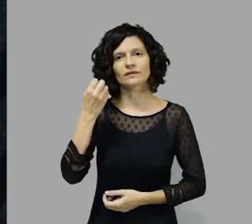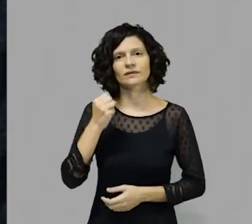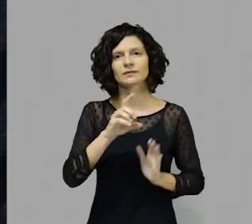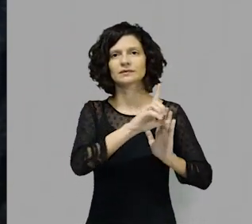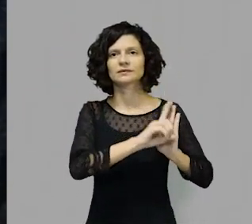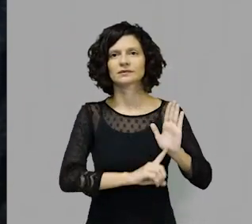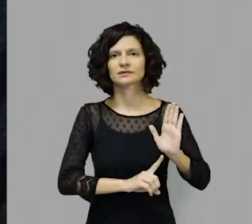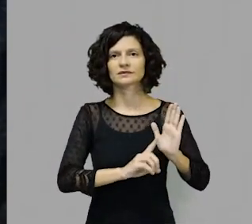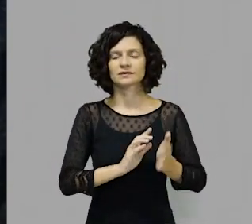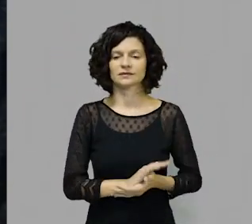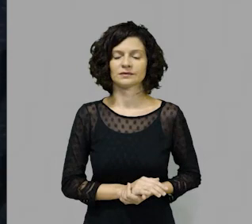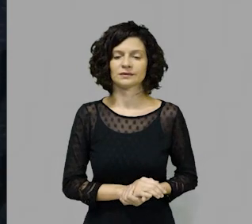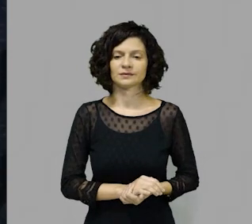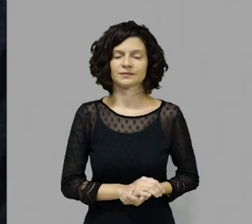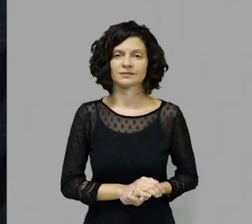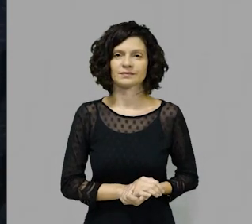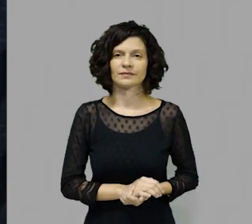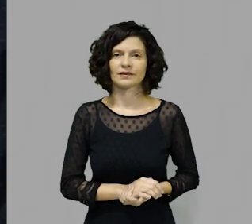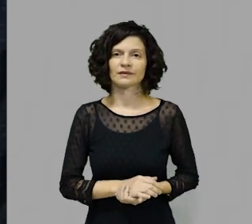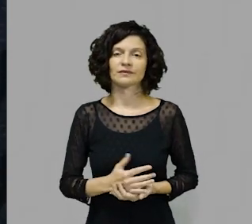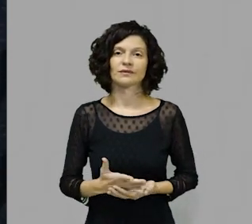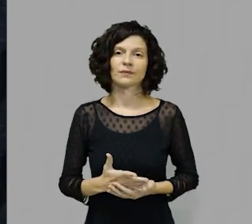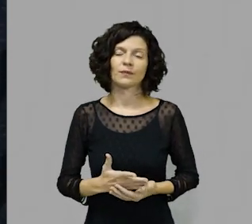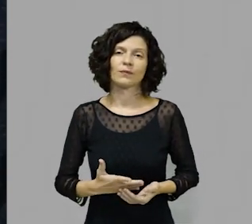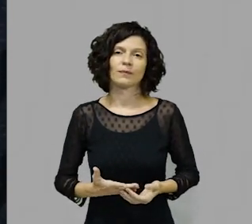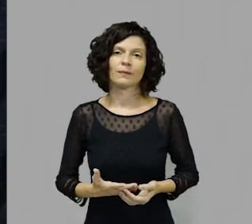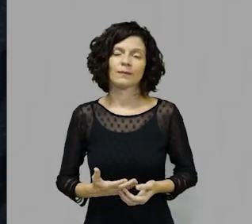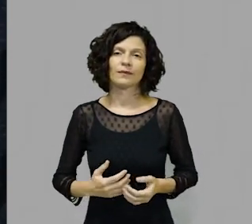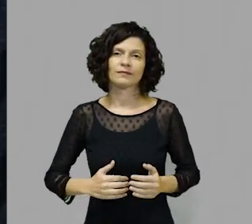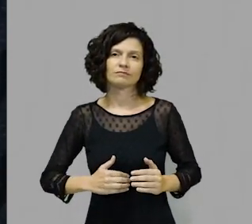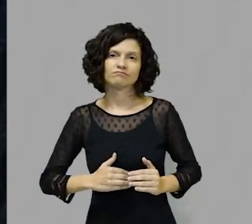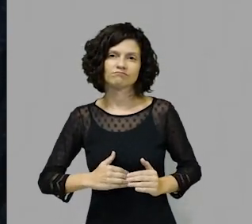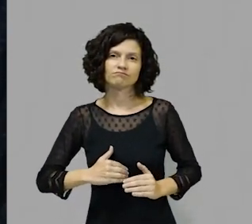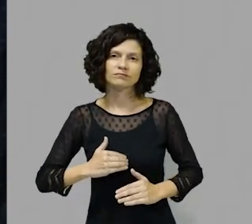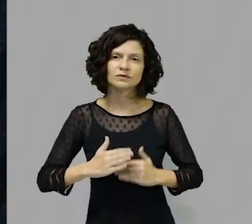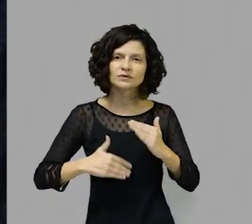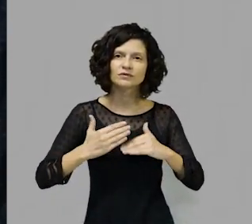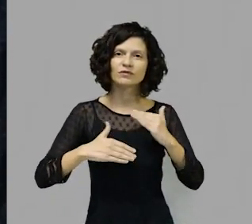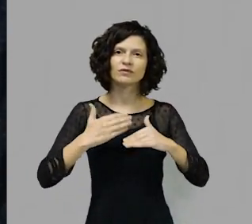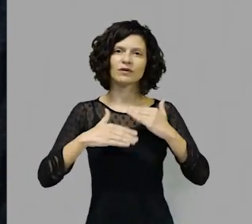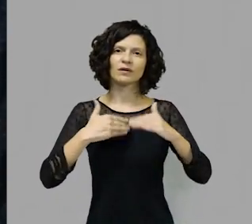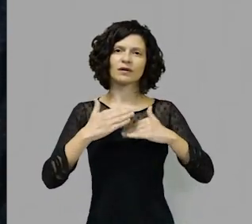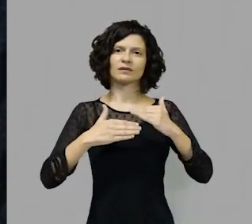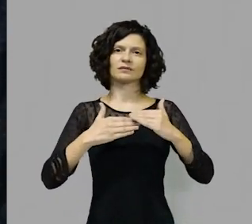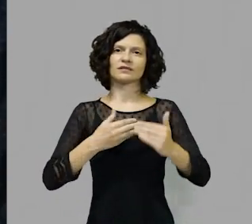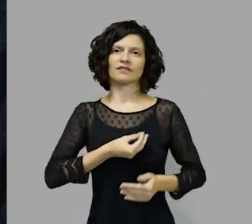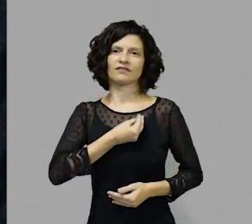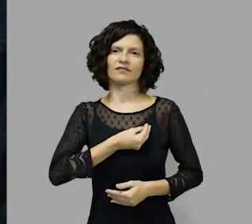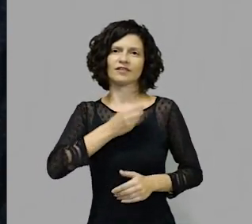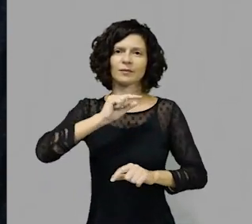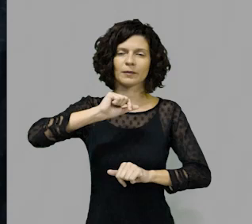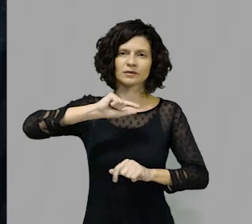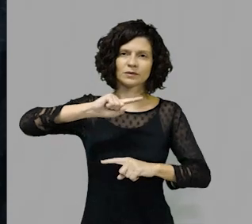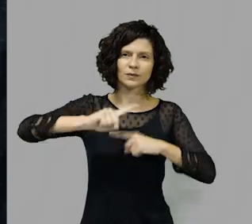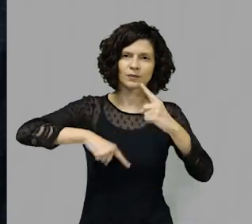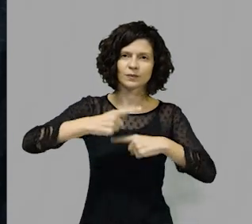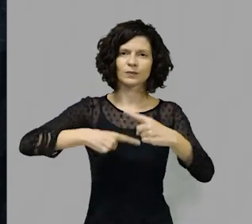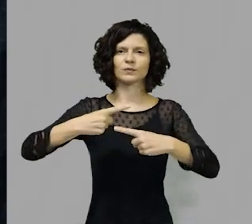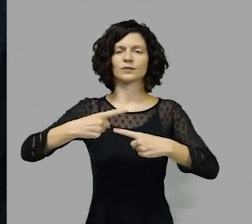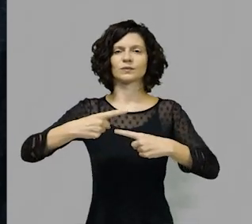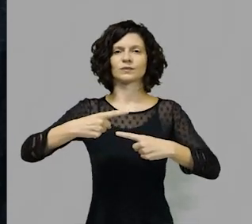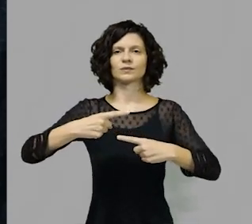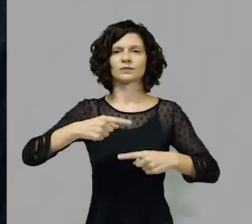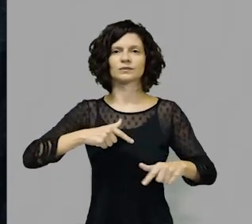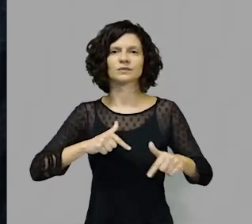de motivar-se a sair dessa condição, de procurar um emprego ou de uma coisa que possibilite a ela